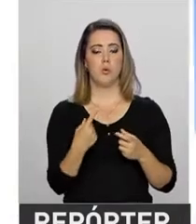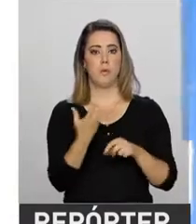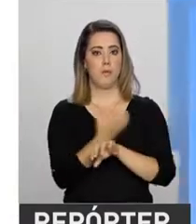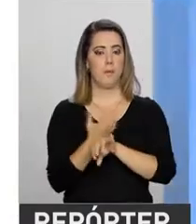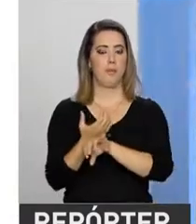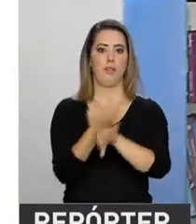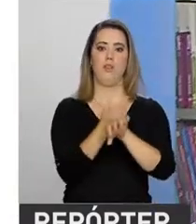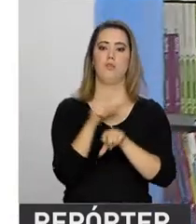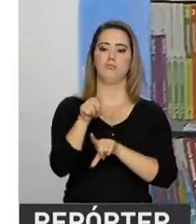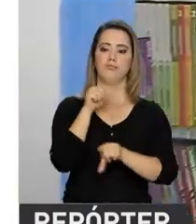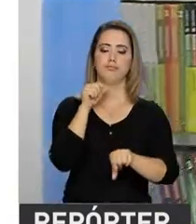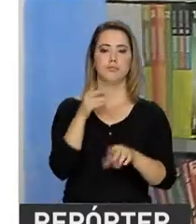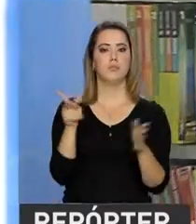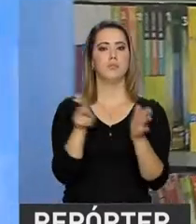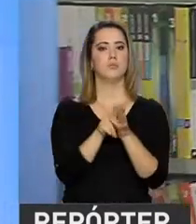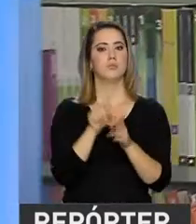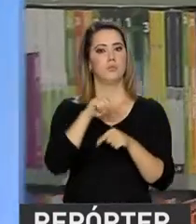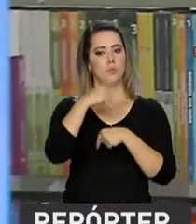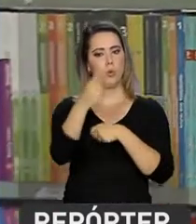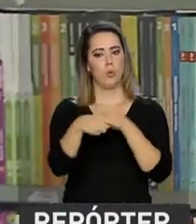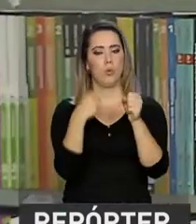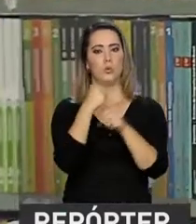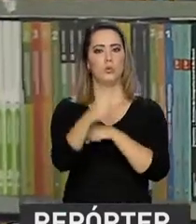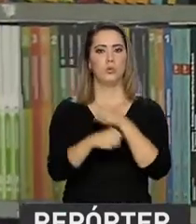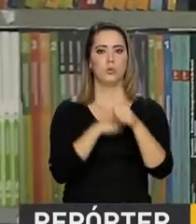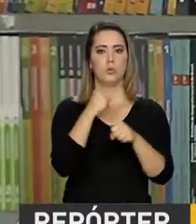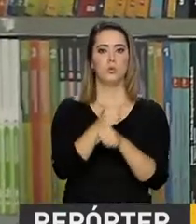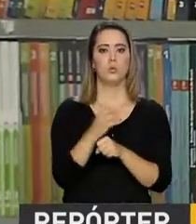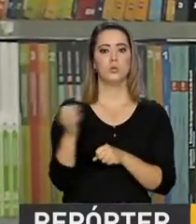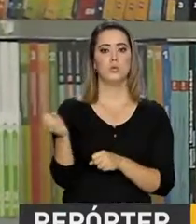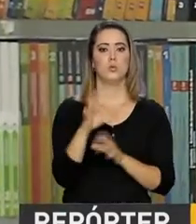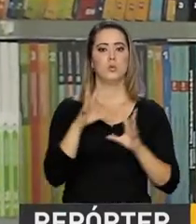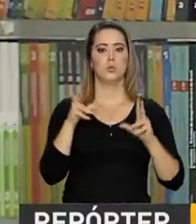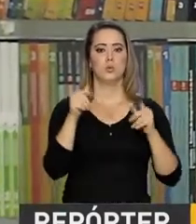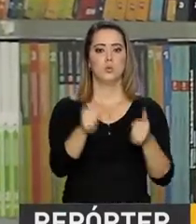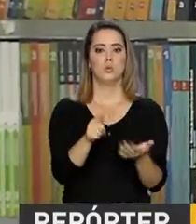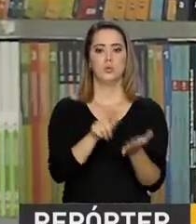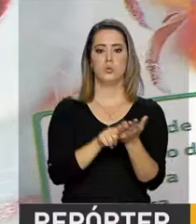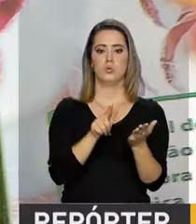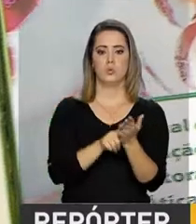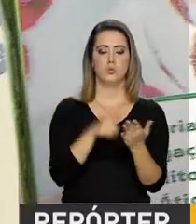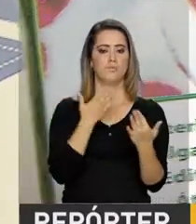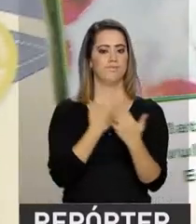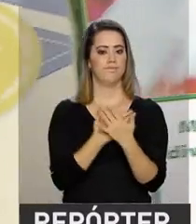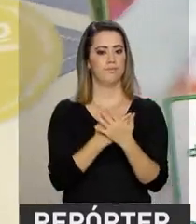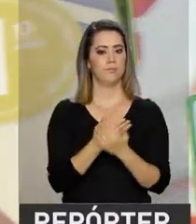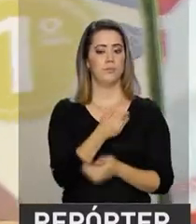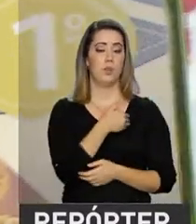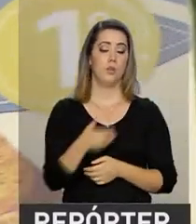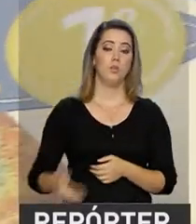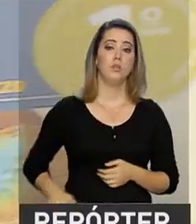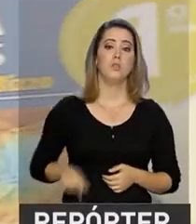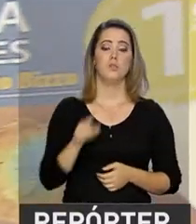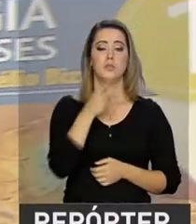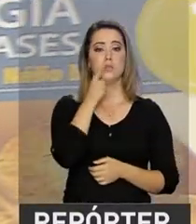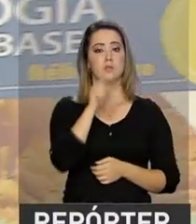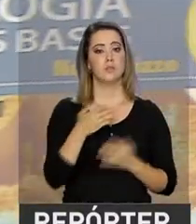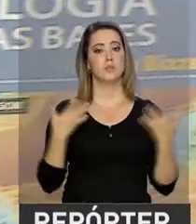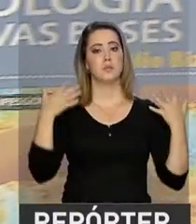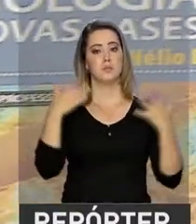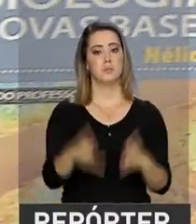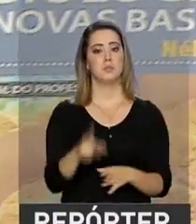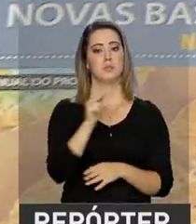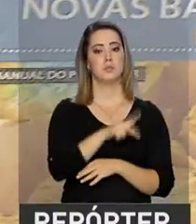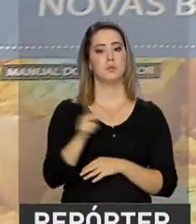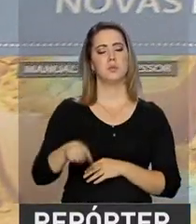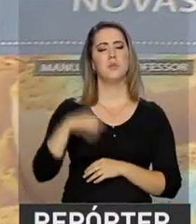e no início do próximo ano o aluno recebe o material completo para estudo e para o governo a participação do professor é